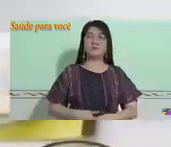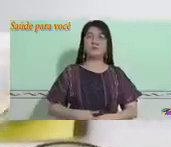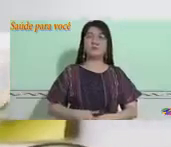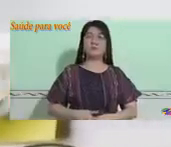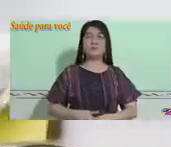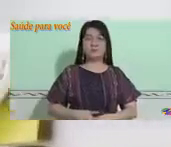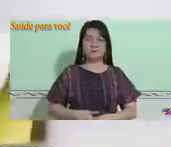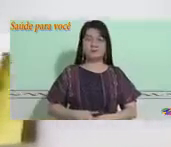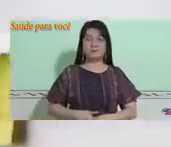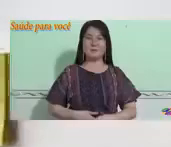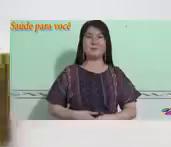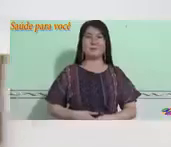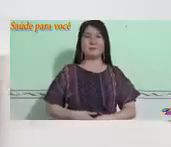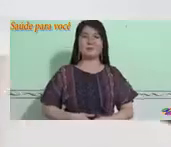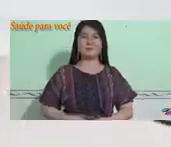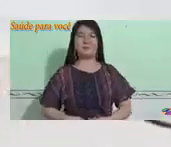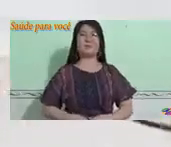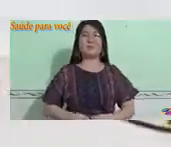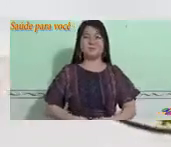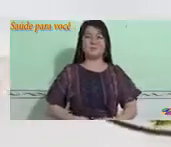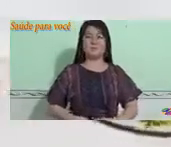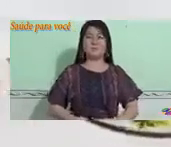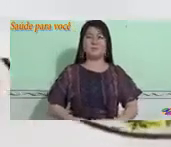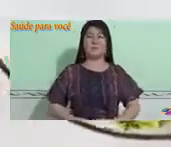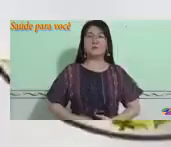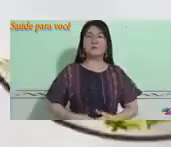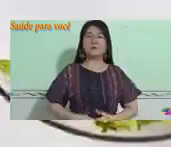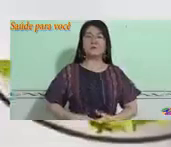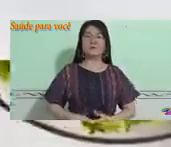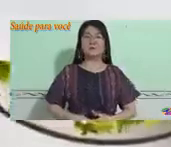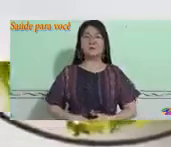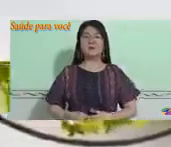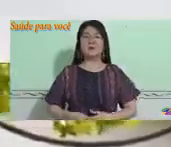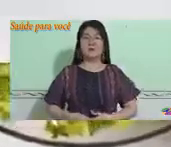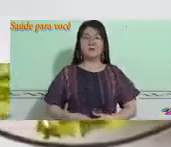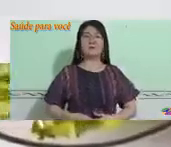De todos os métodos do ritmo, vírgula, este é o mais confiável